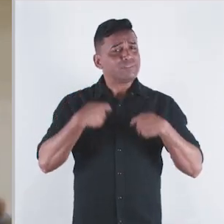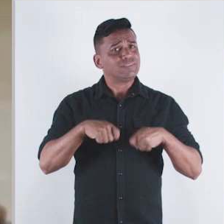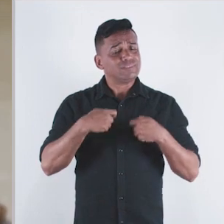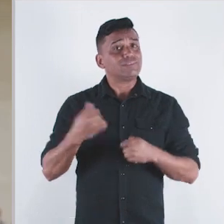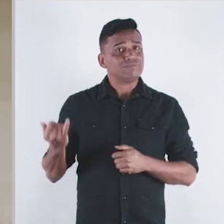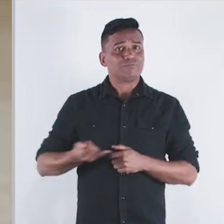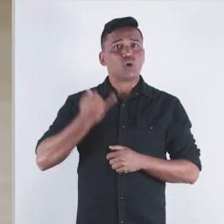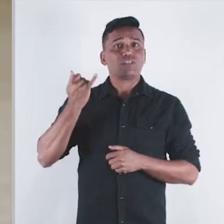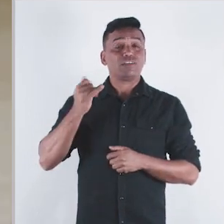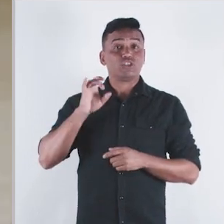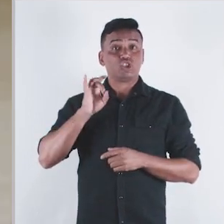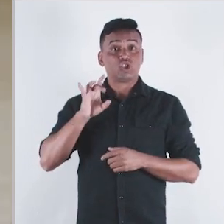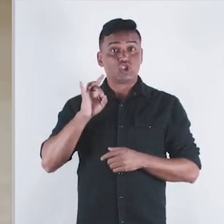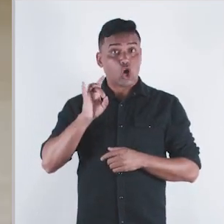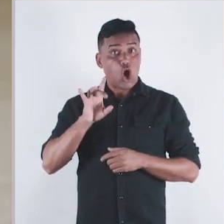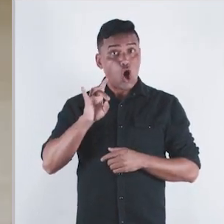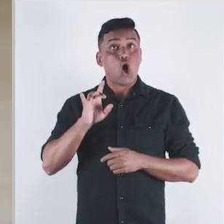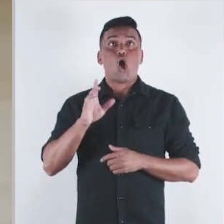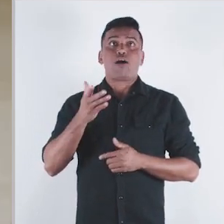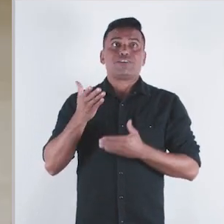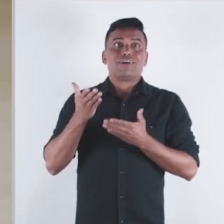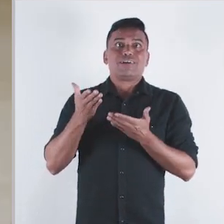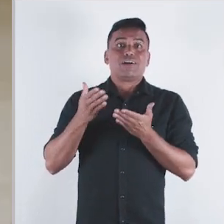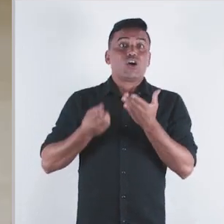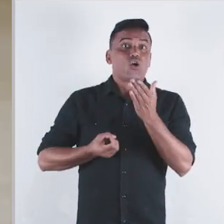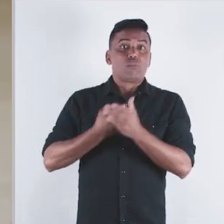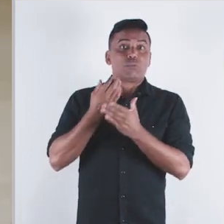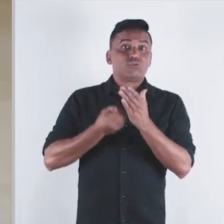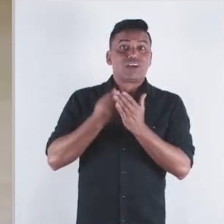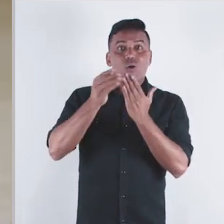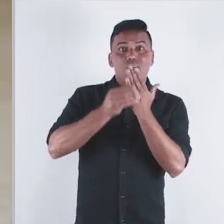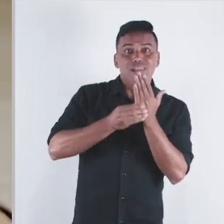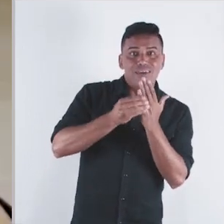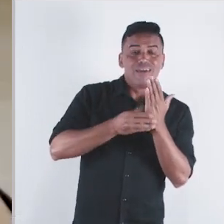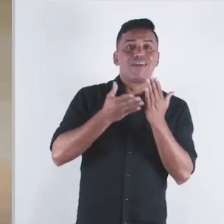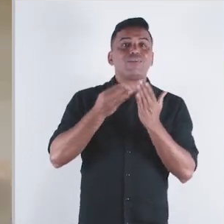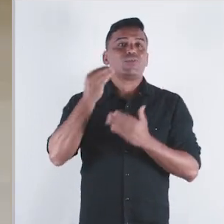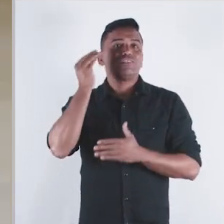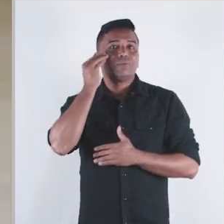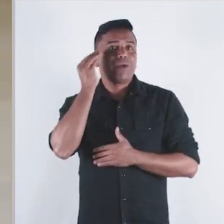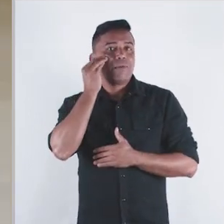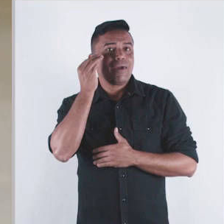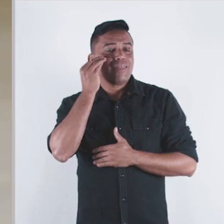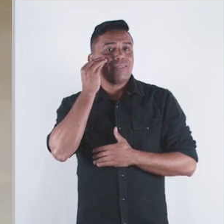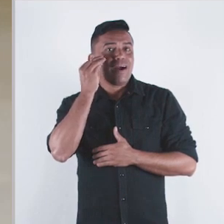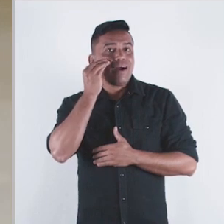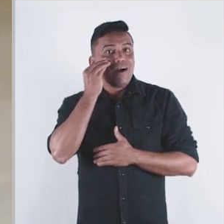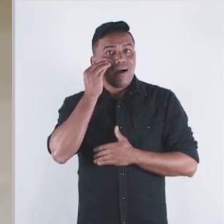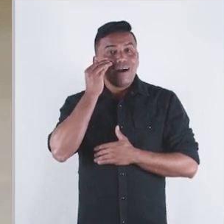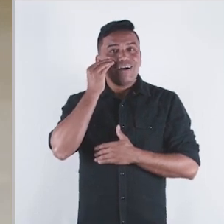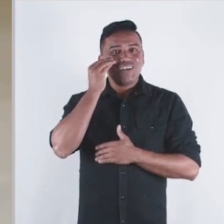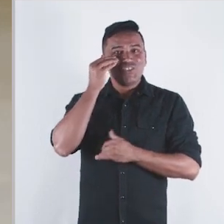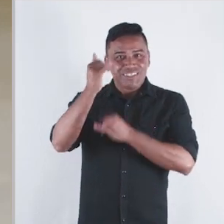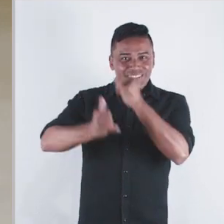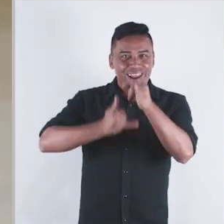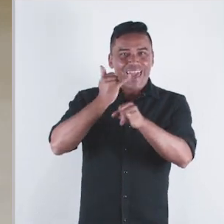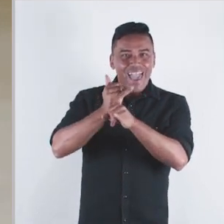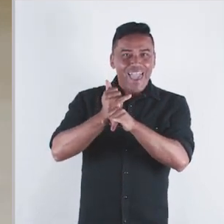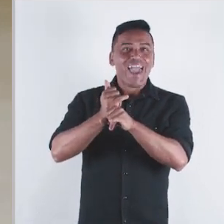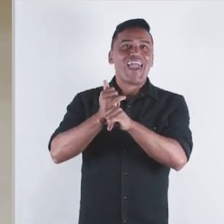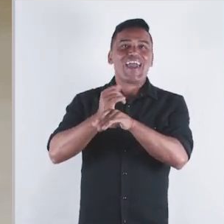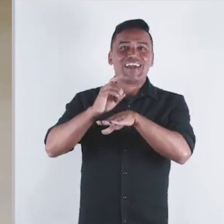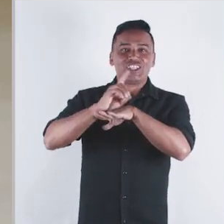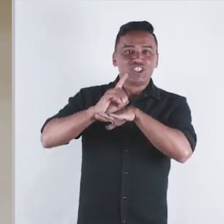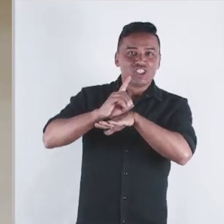só para as obras que trabalham experimentando com o código, mas também para as obras que